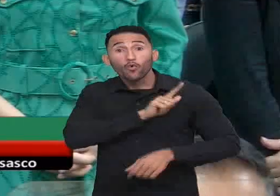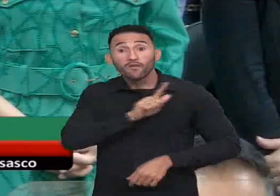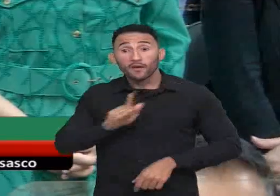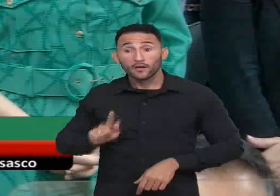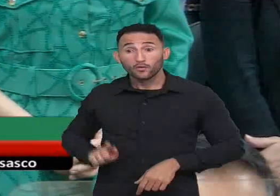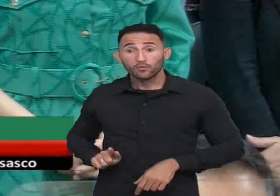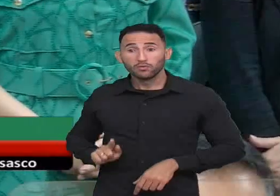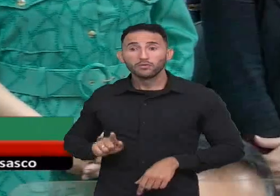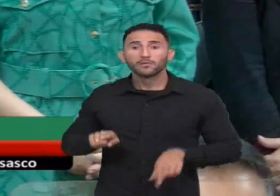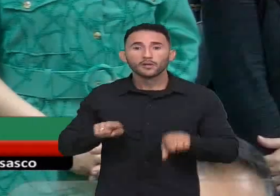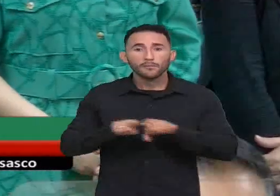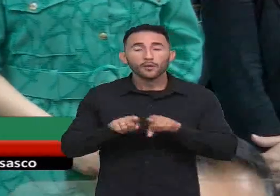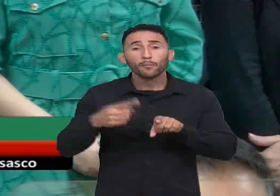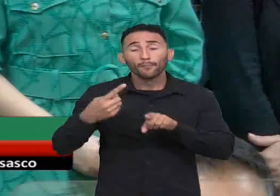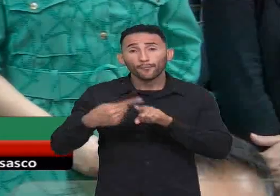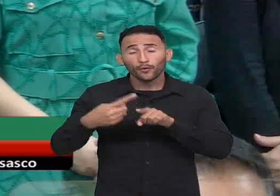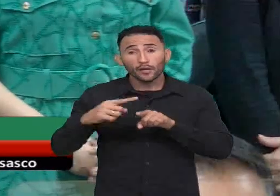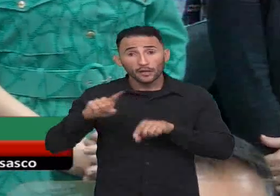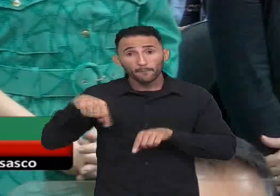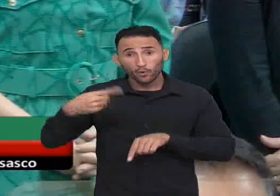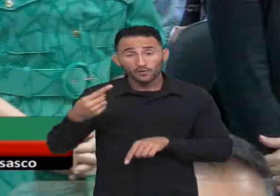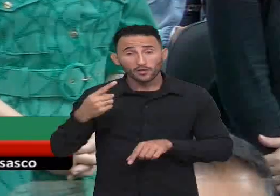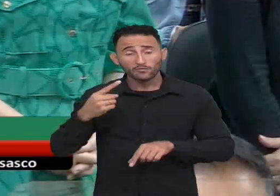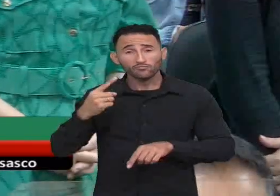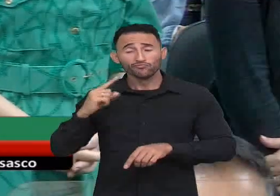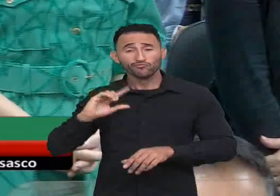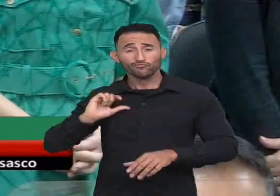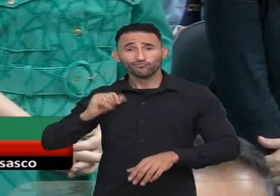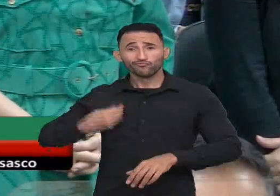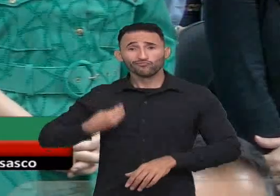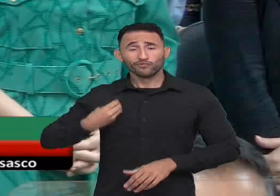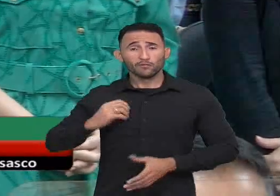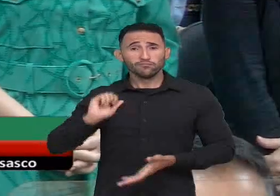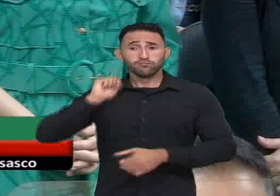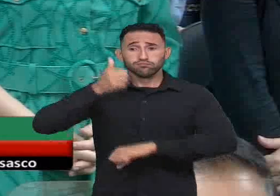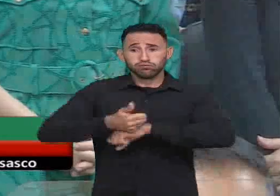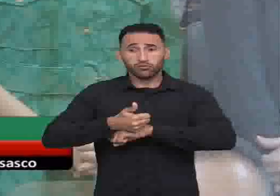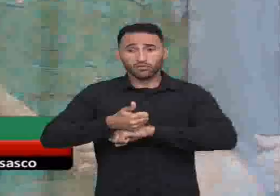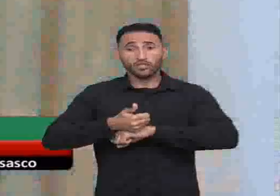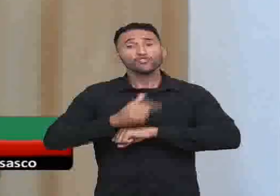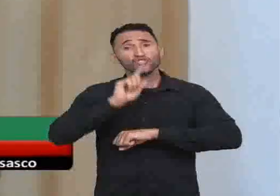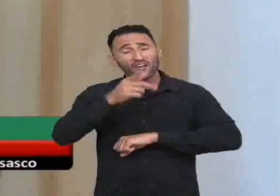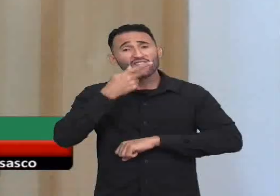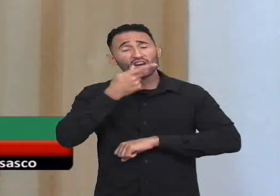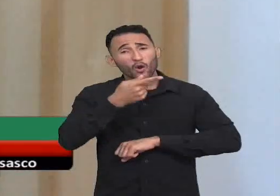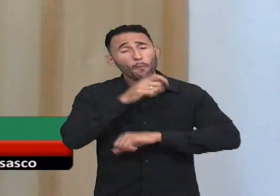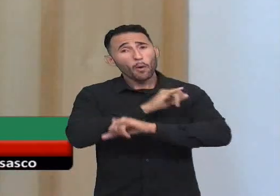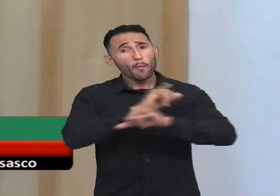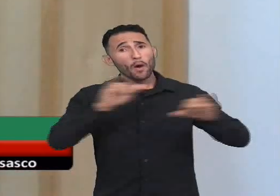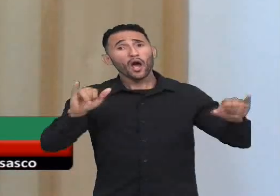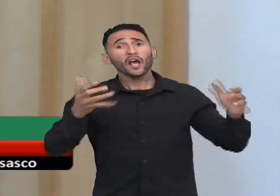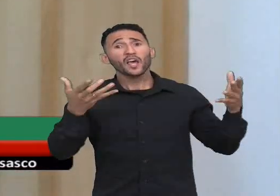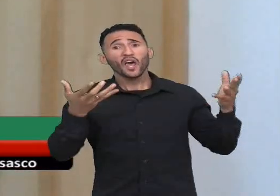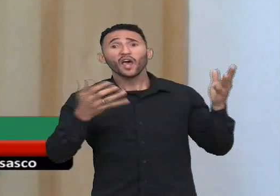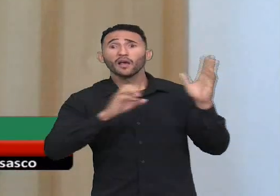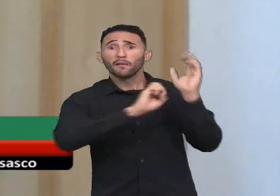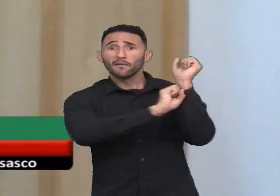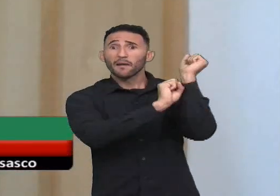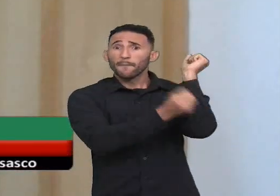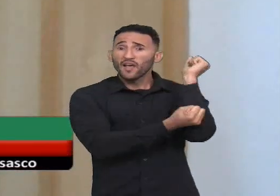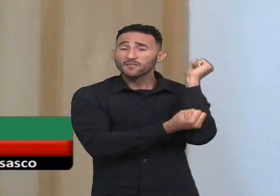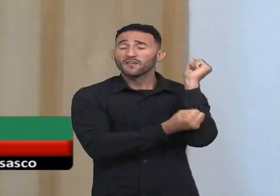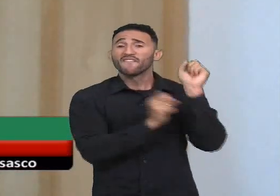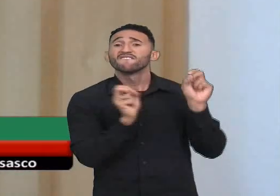né? Porque depois que ele assumiu o cargo como governador, ele já sinalizou que queria privatizar a Sabesp.